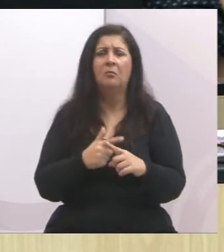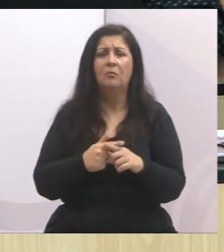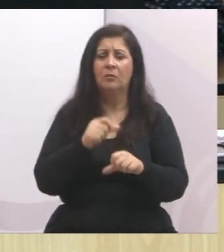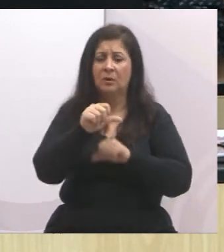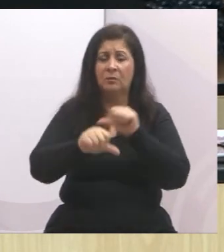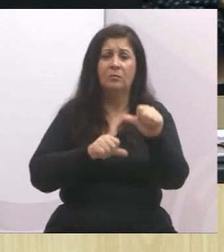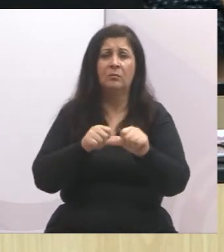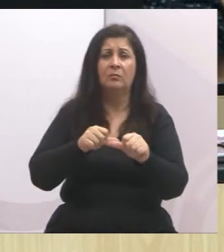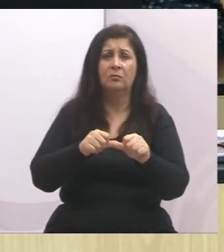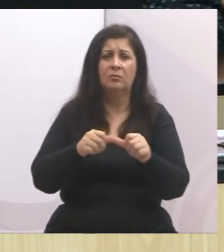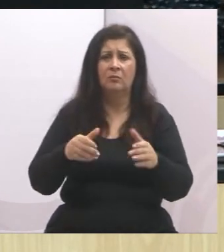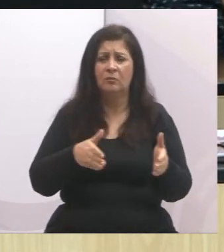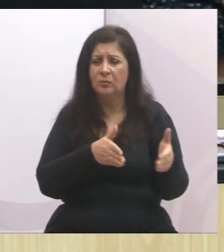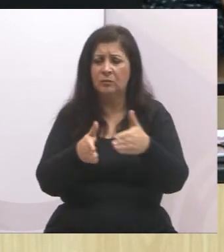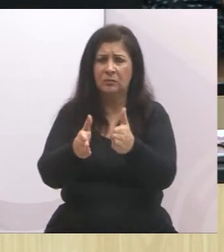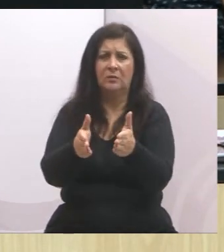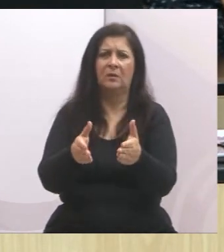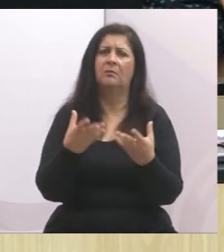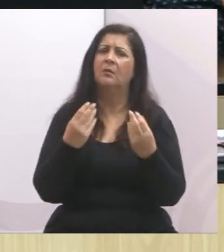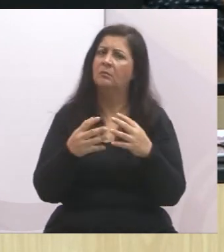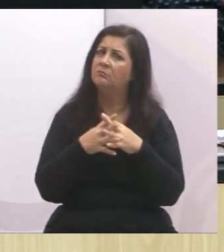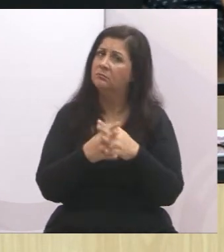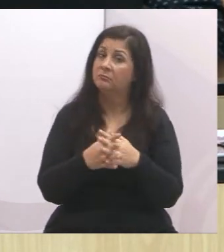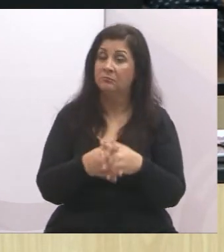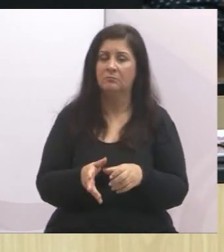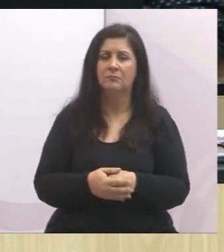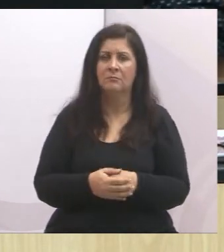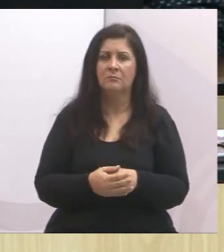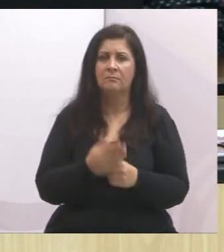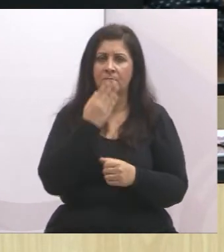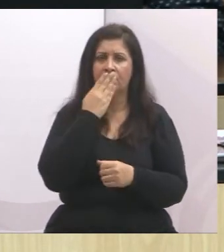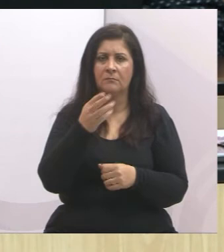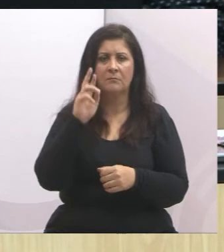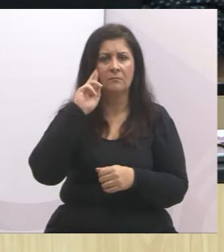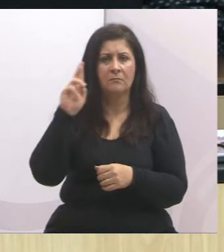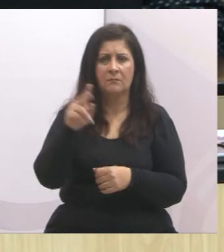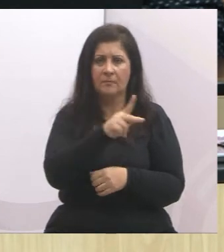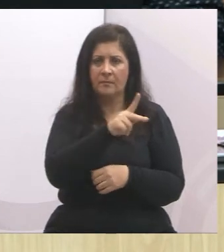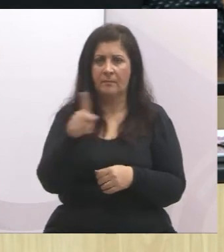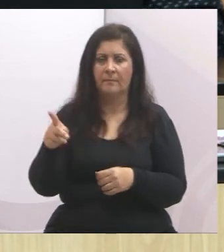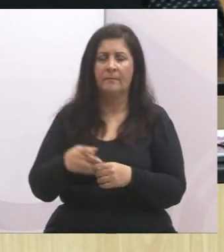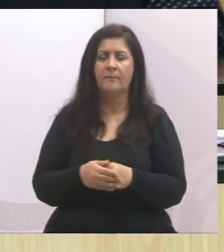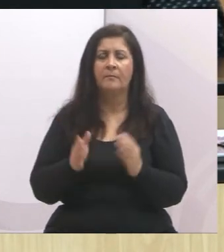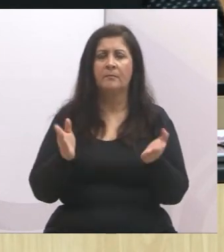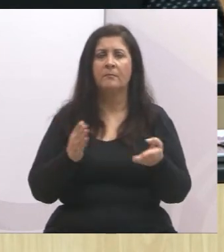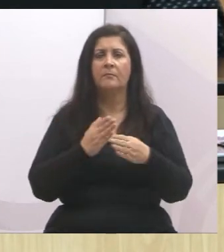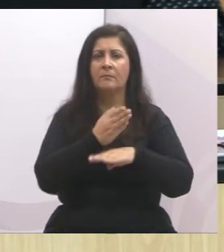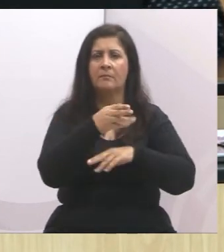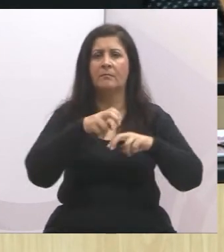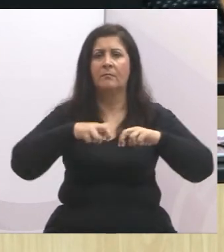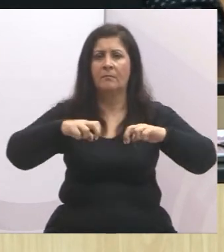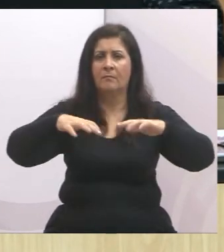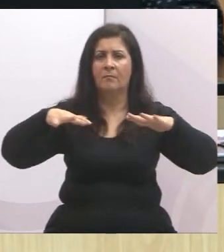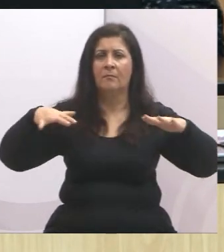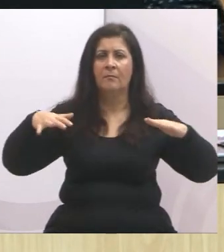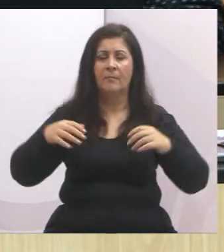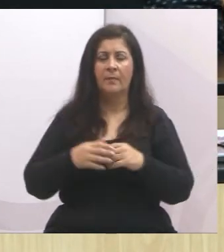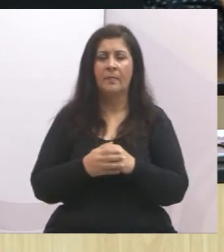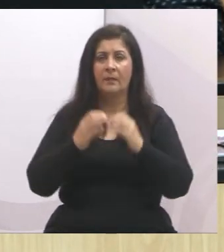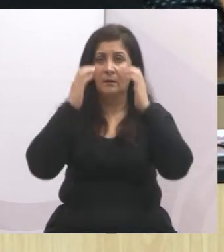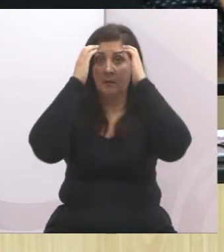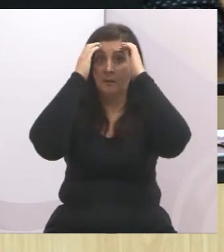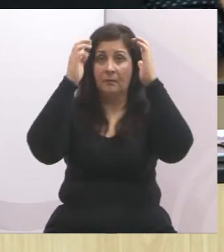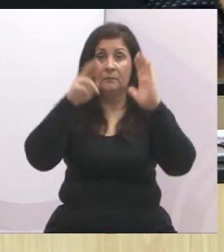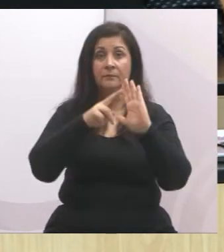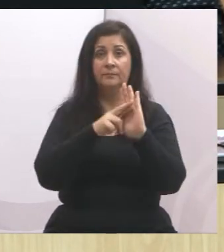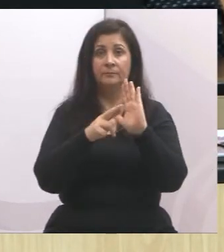mudança que causou sérios transtornos a todos, requeiro ao excelentíssimo senhor presidente desta Casa, ouvido e aprovado pela Igreja de Plenário, cumpridas as